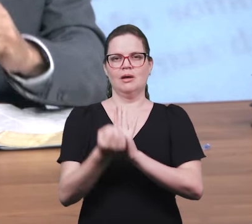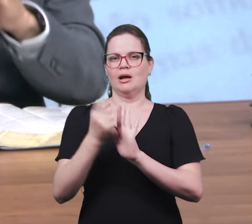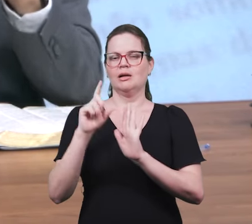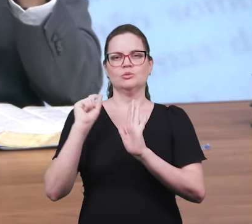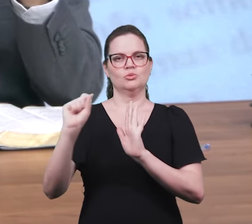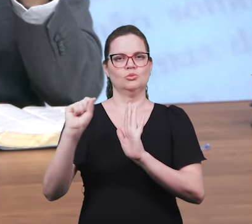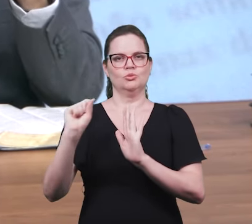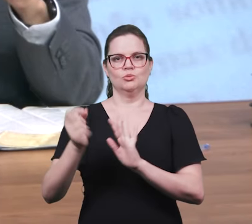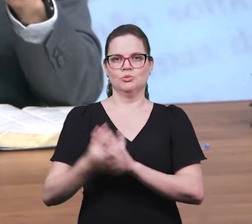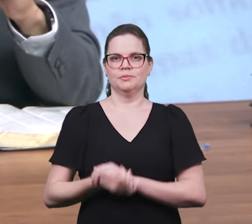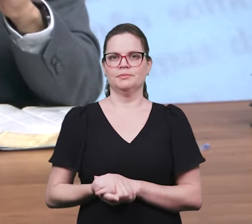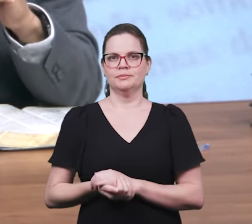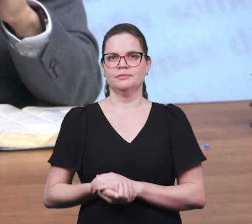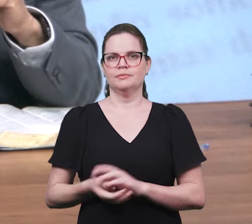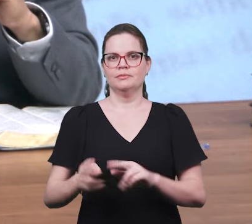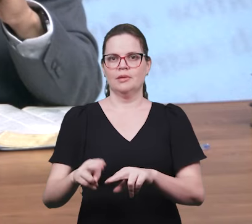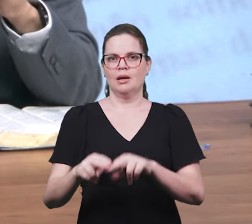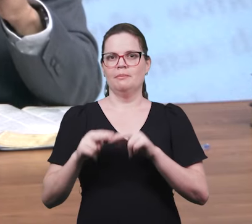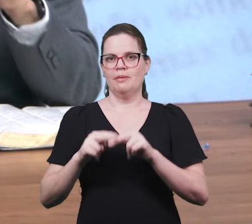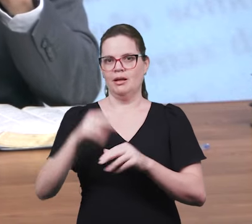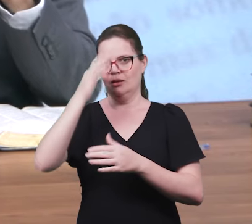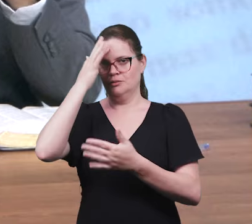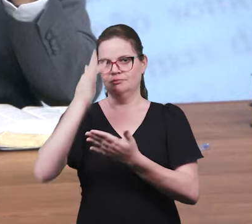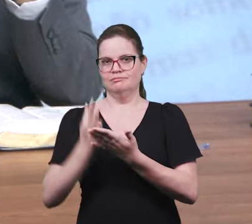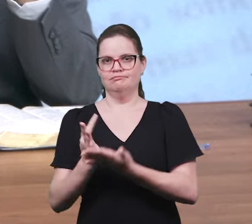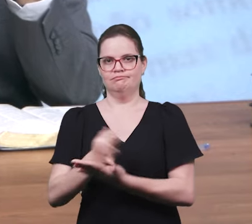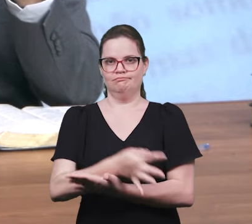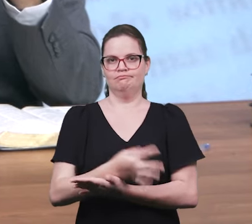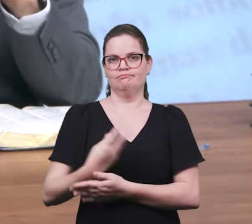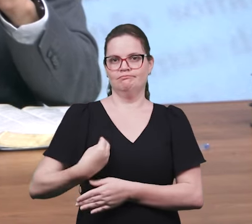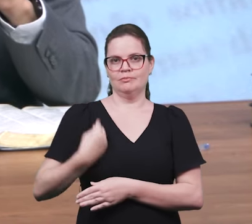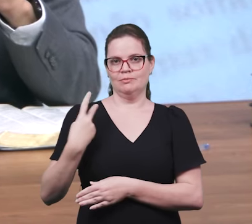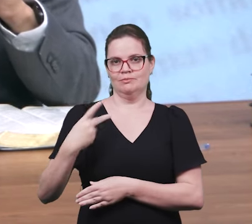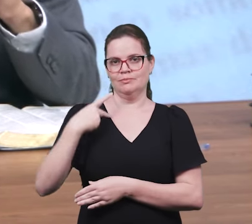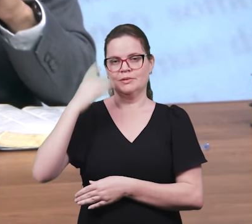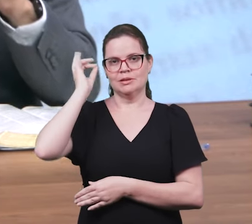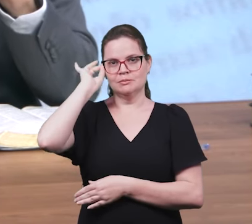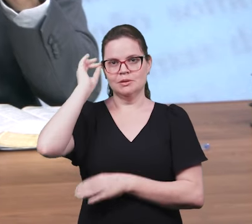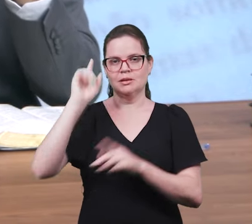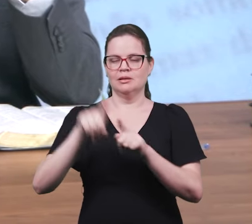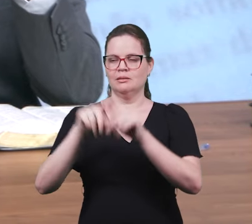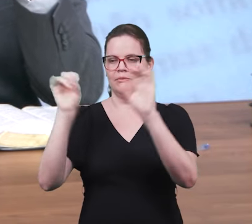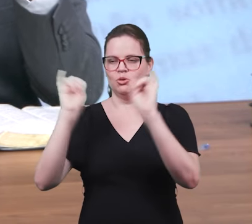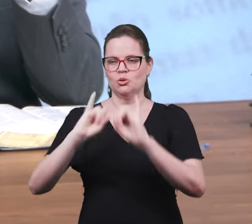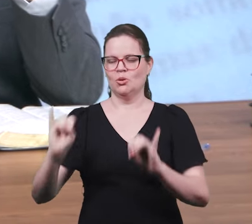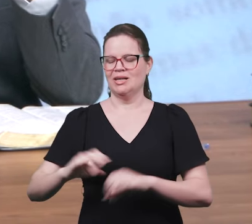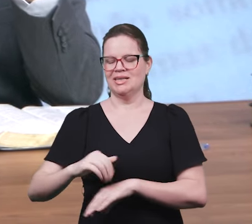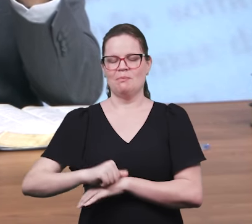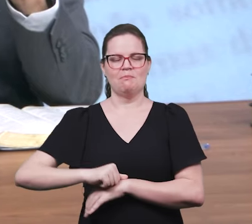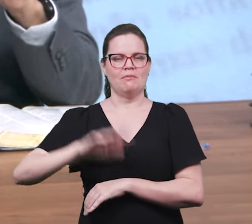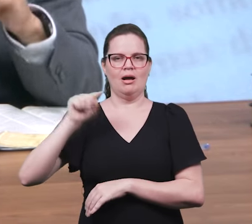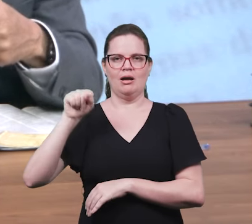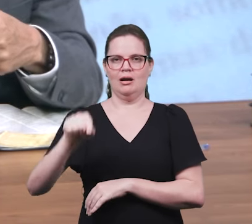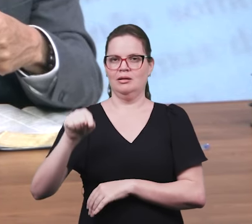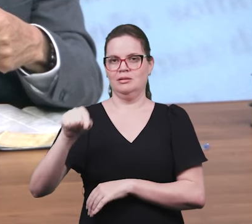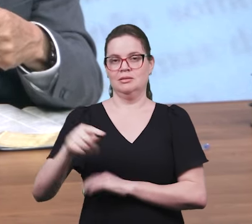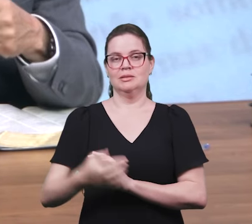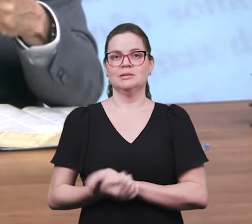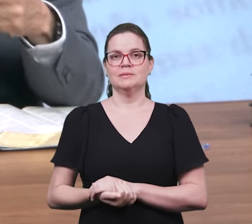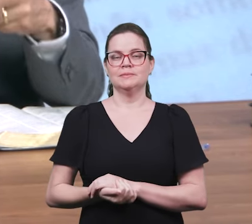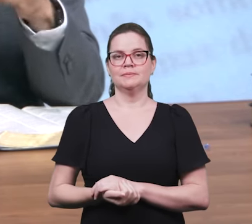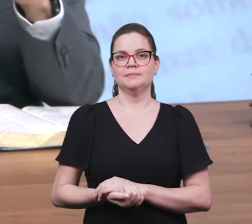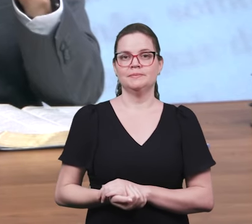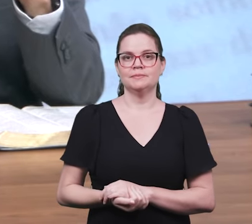princípio pela apostasia espiritual e pela idolatria. Desse